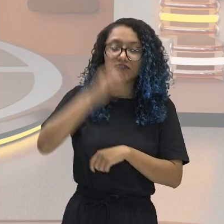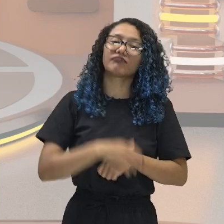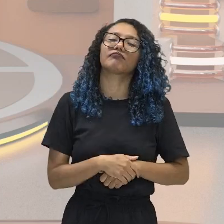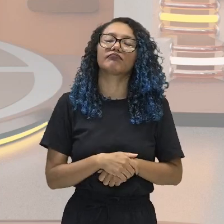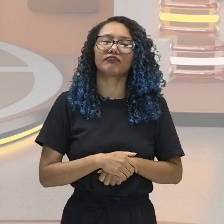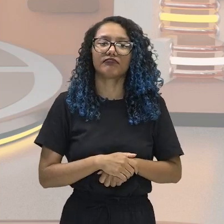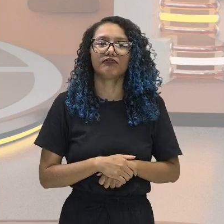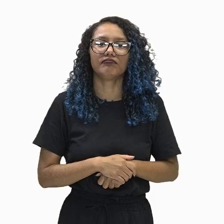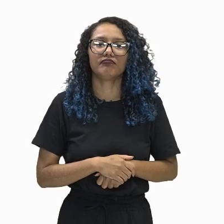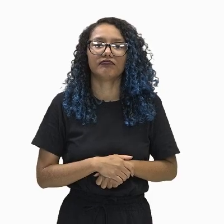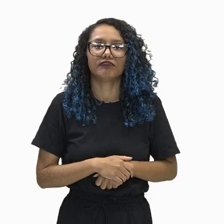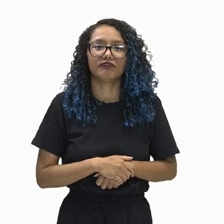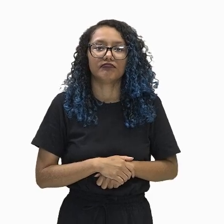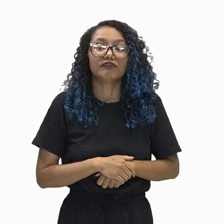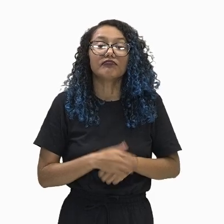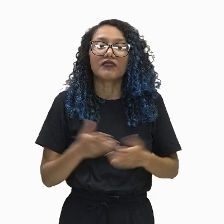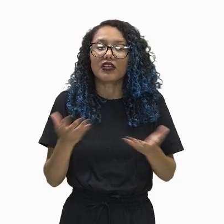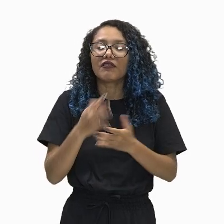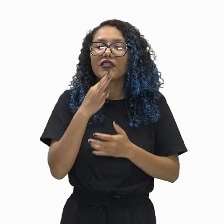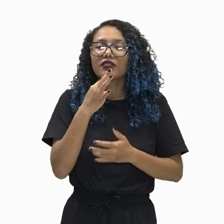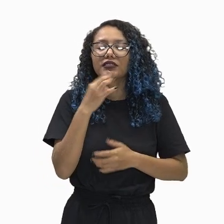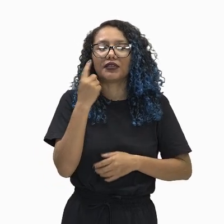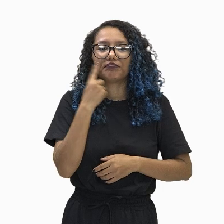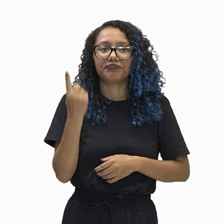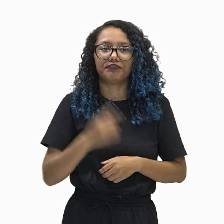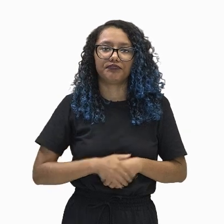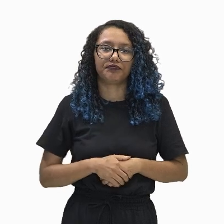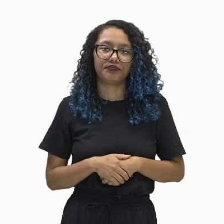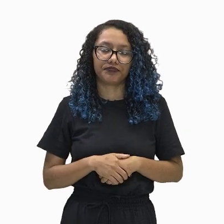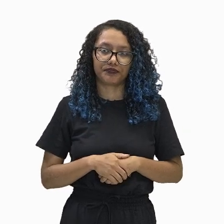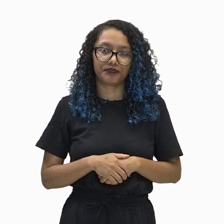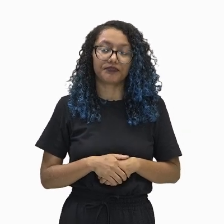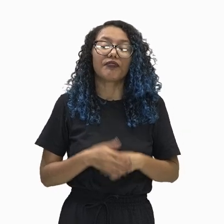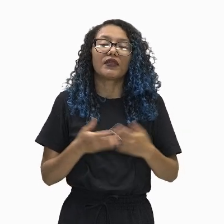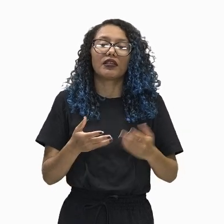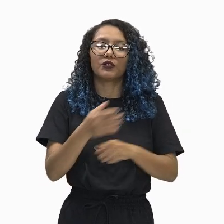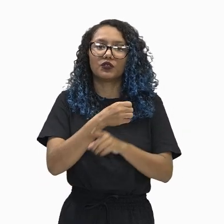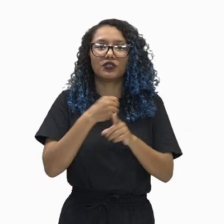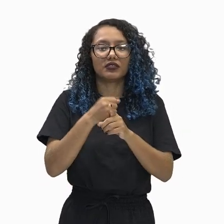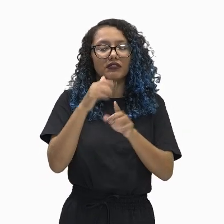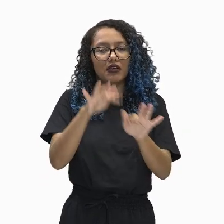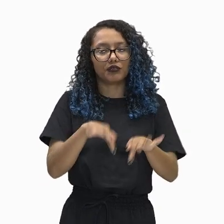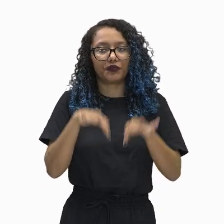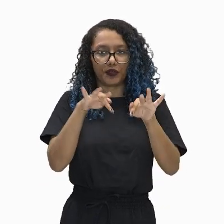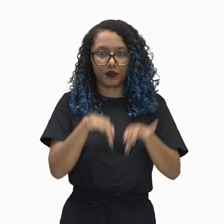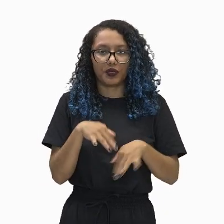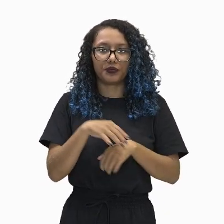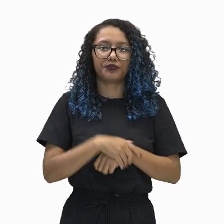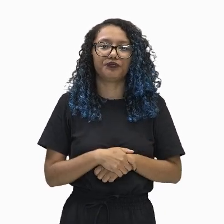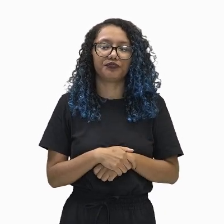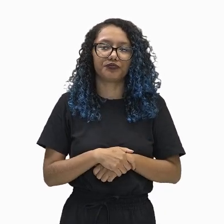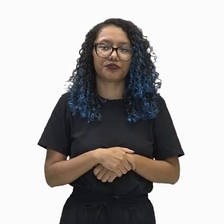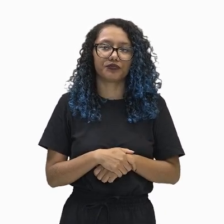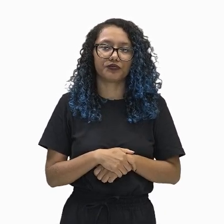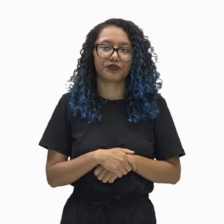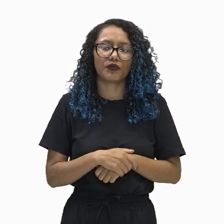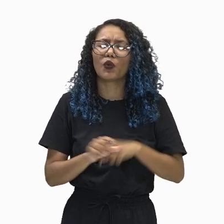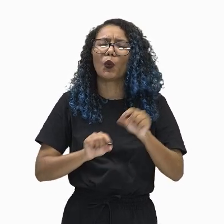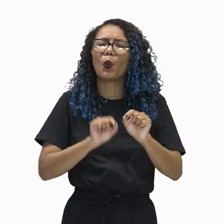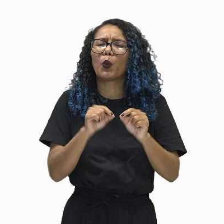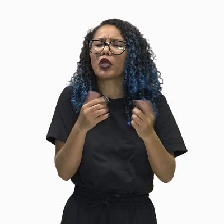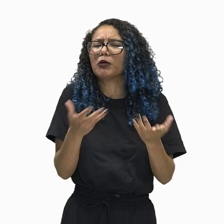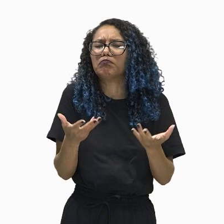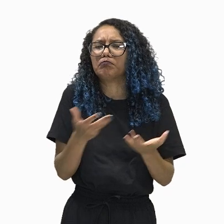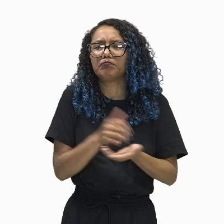pouco mais do que foi essa sociedade feudal. Vamos lá, gente. A sociedade feudal. A sociedade